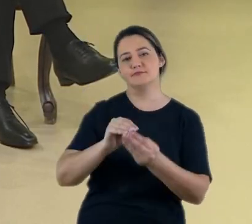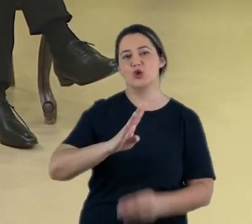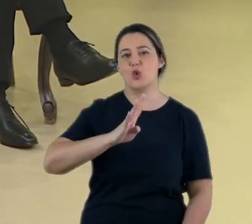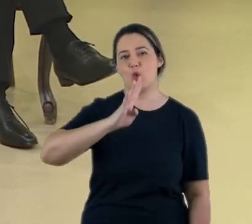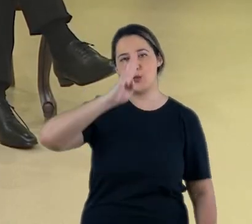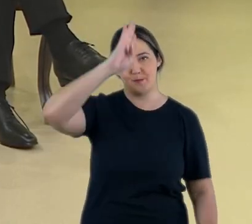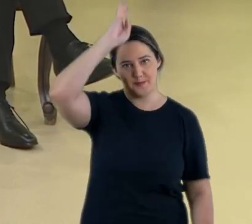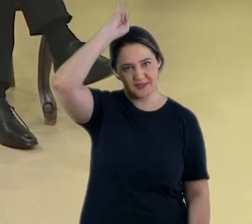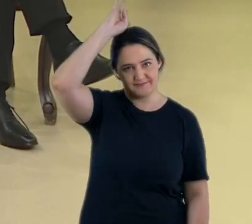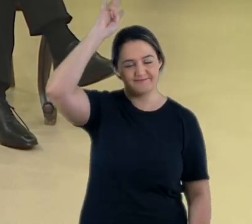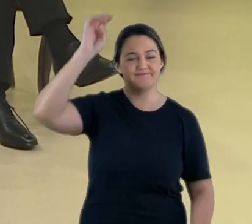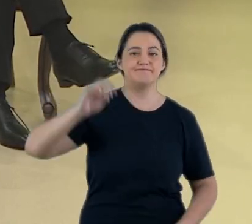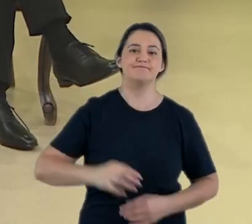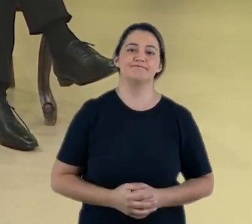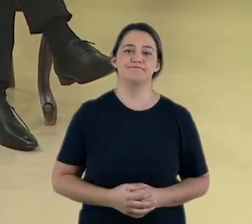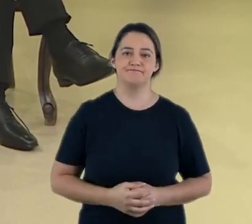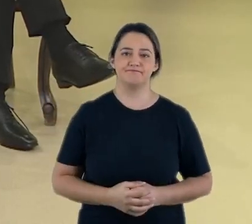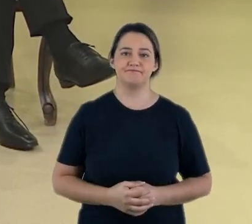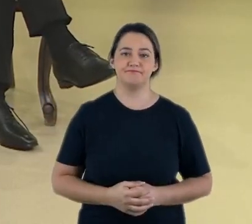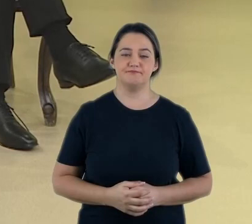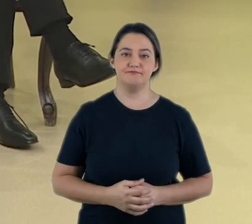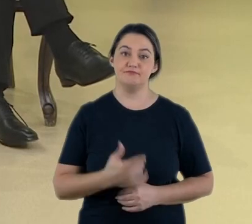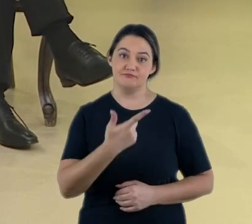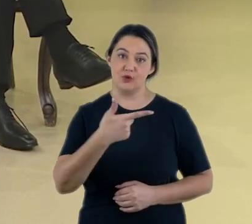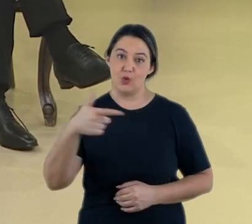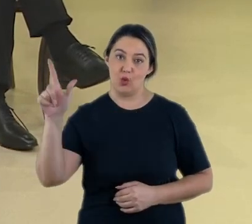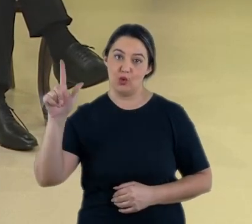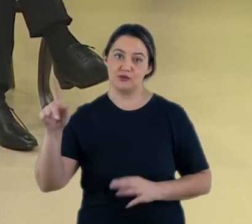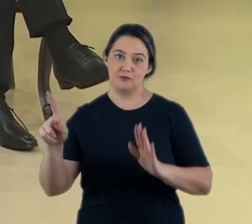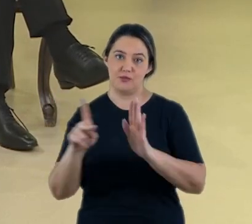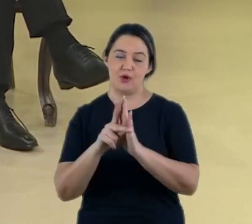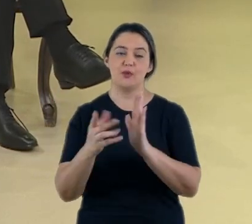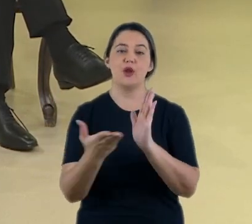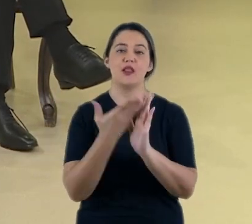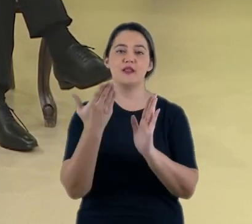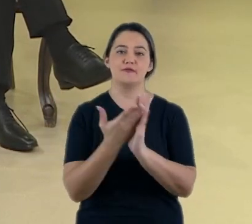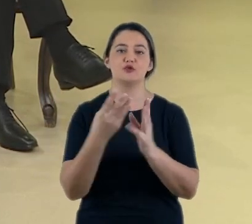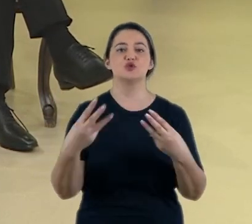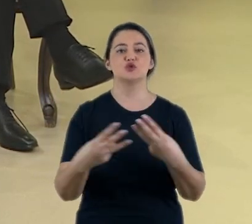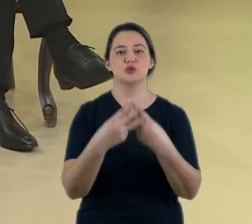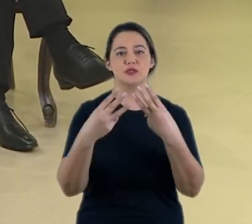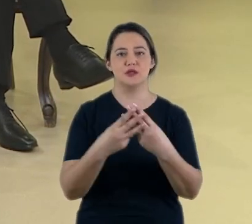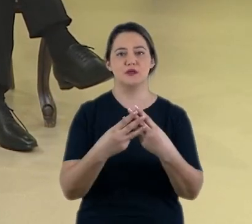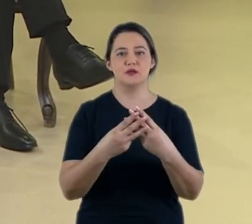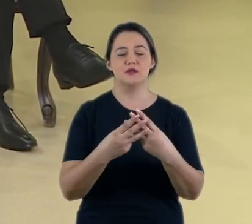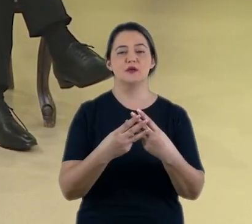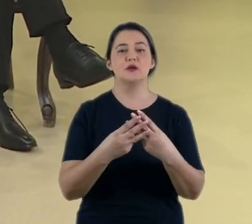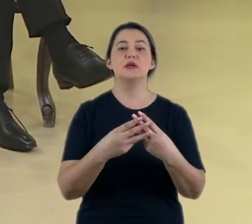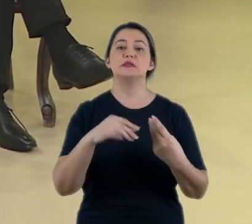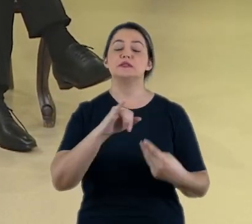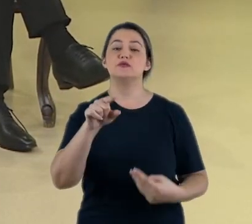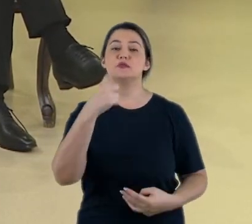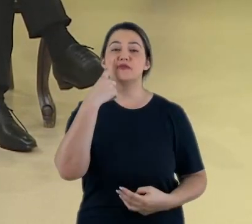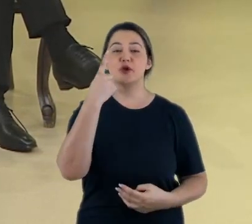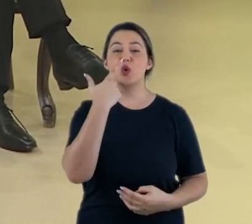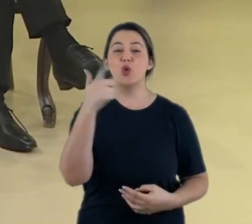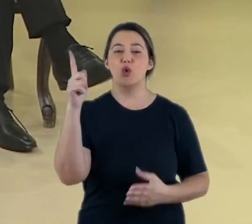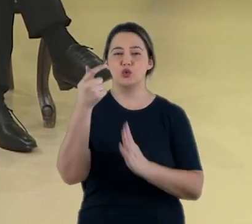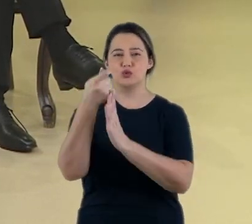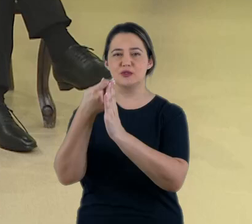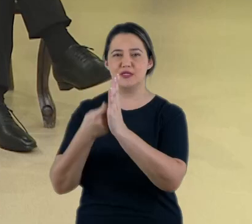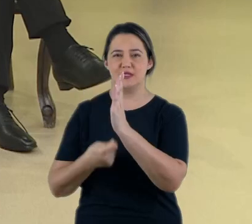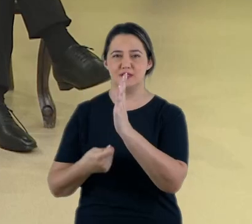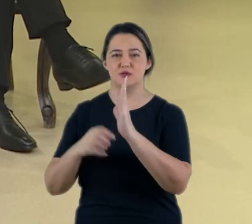Império Romano. Eu vou dar mais uma fonte para você do judaísmo. Se você olhar o Vaikra Rabá,